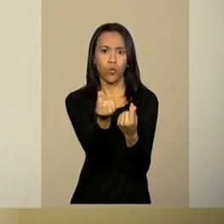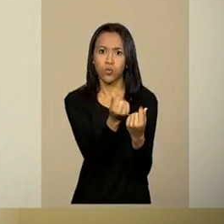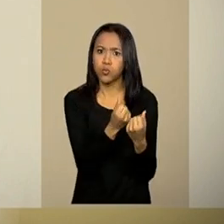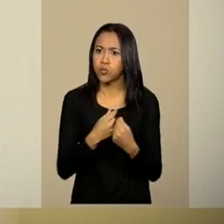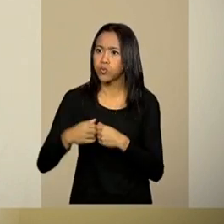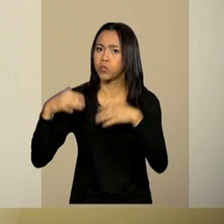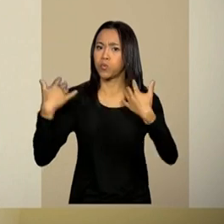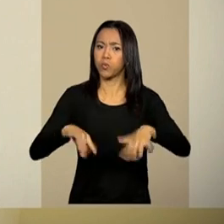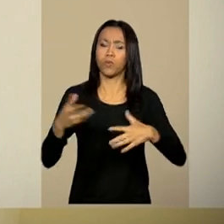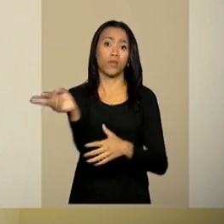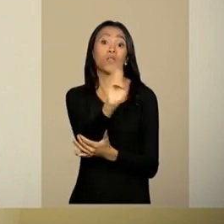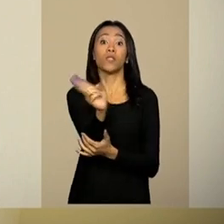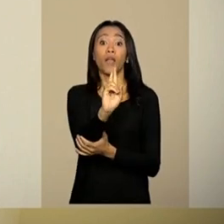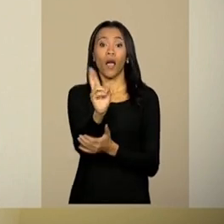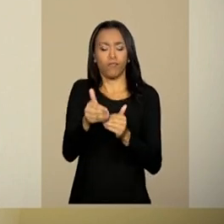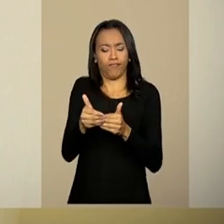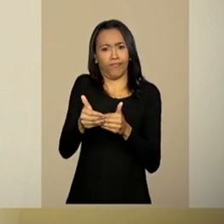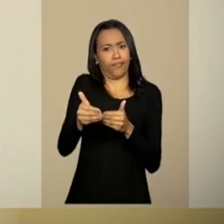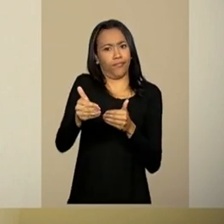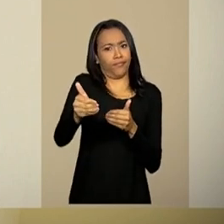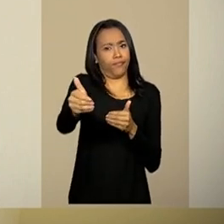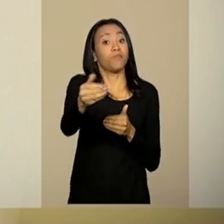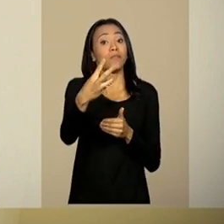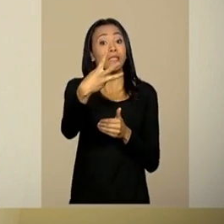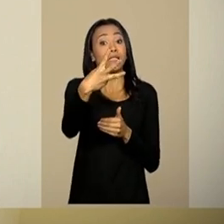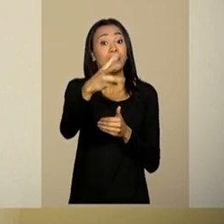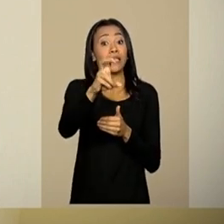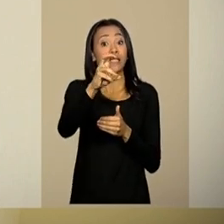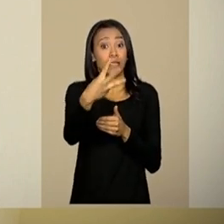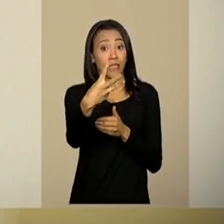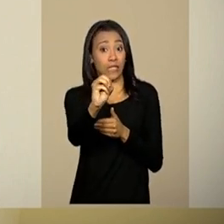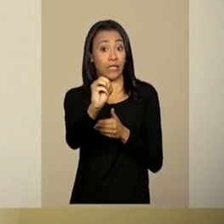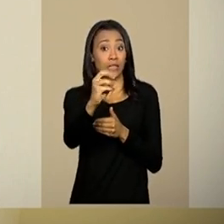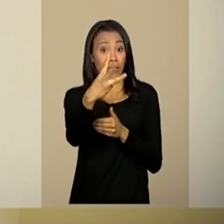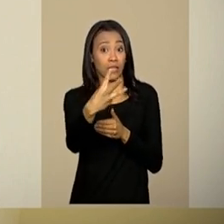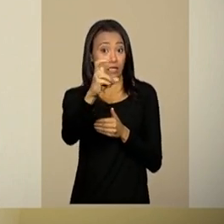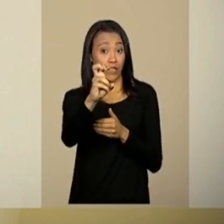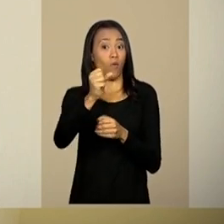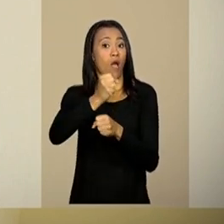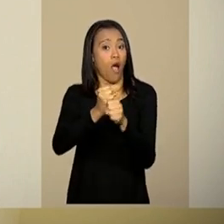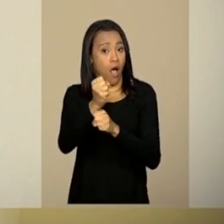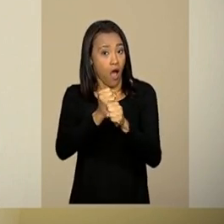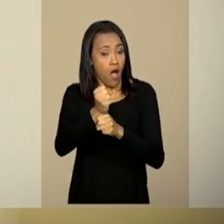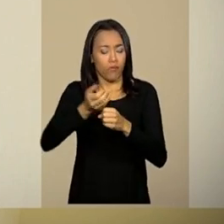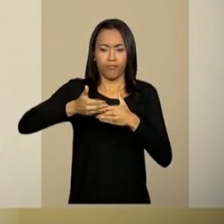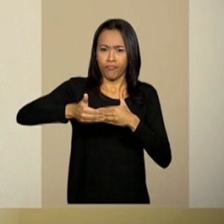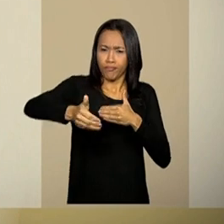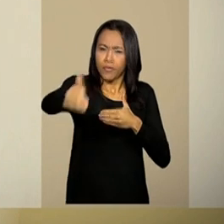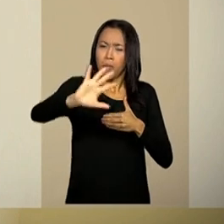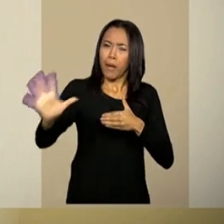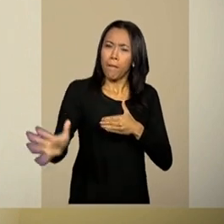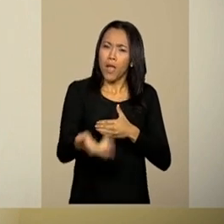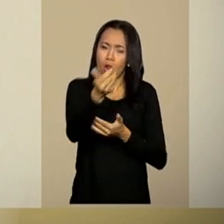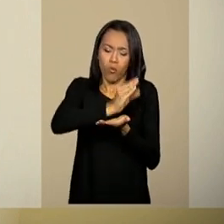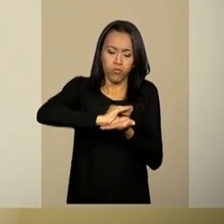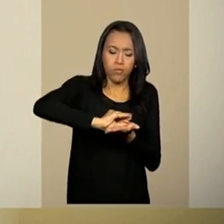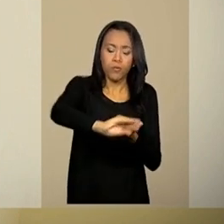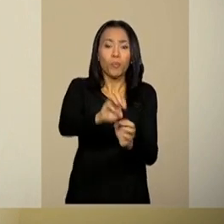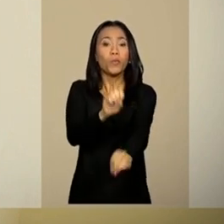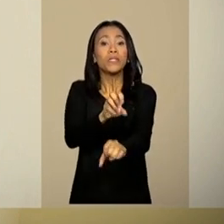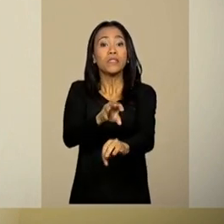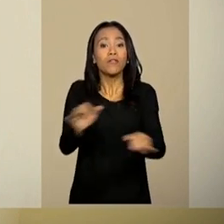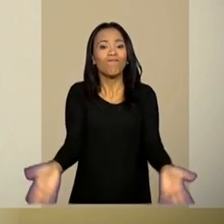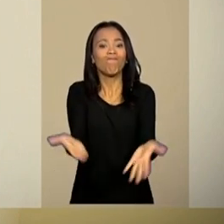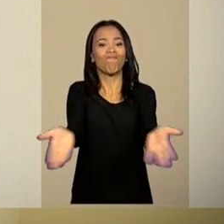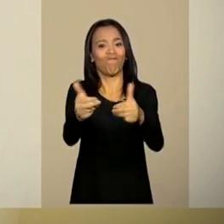bilhões de reais nos próximos 35 anos para investirmos no aumento da qualidade da educação é